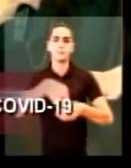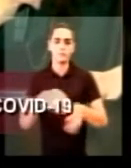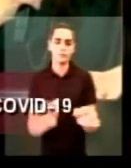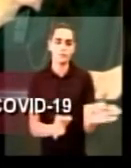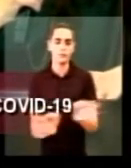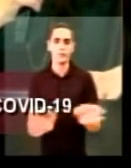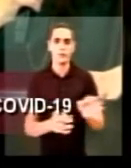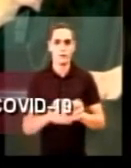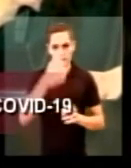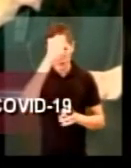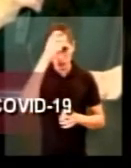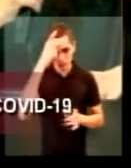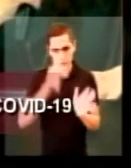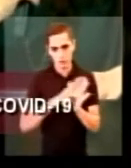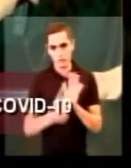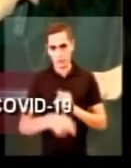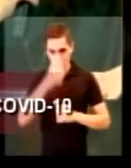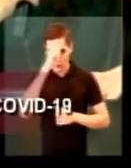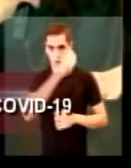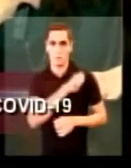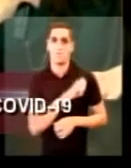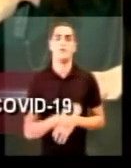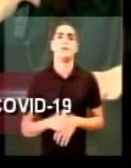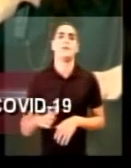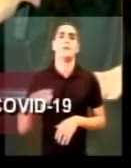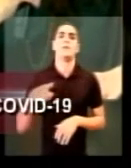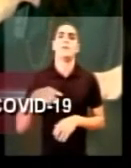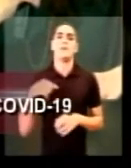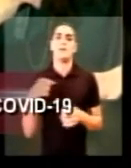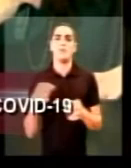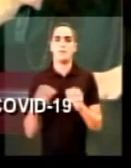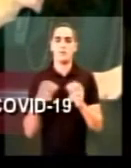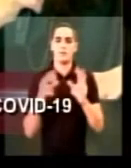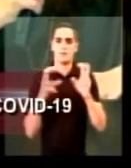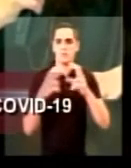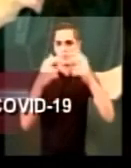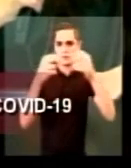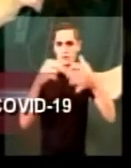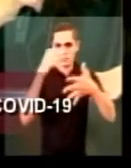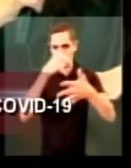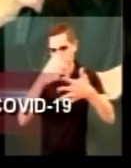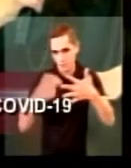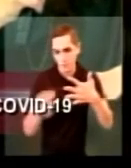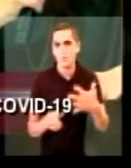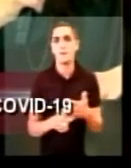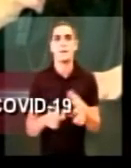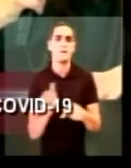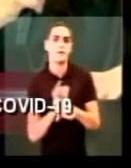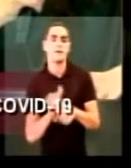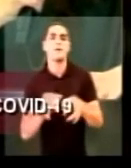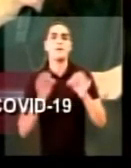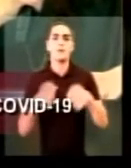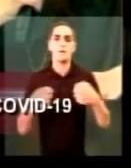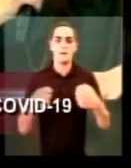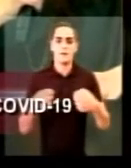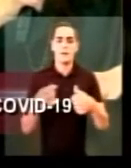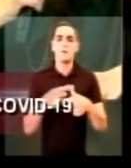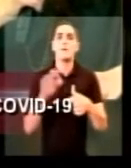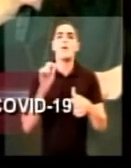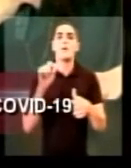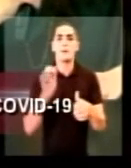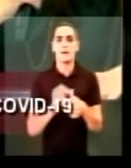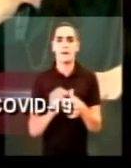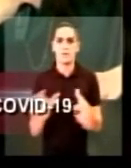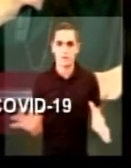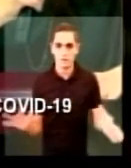alguns eixos que são estratégicos. A primeira coisa é unir todos os esforços possíveis para que essa campanha